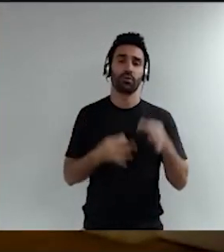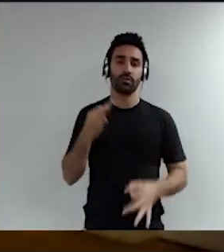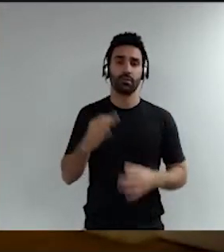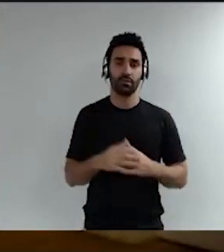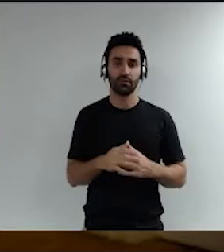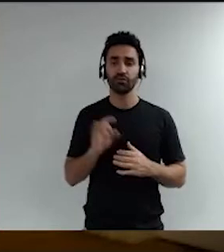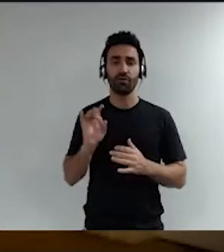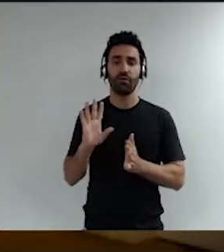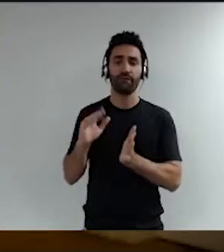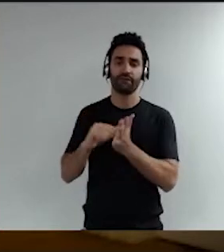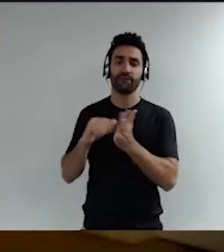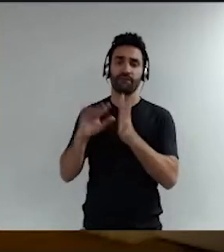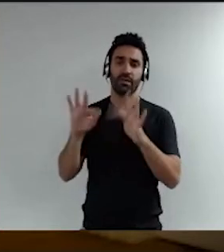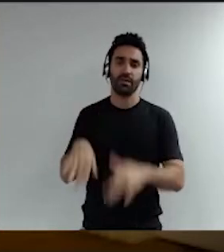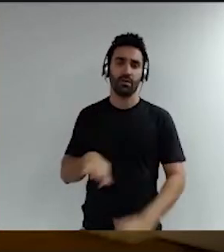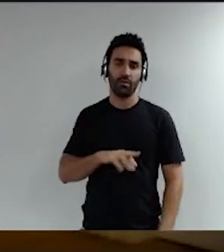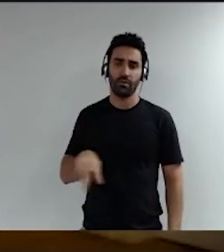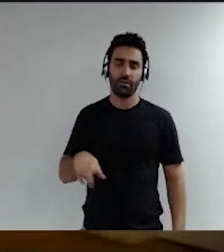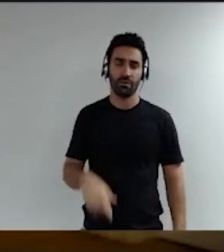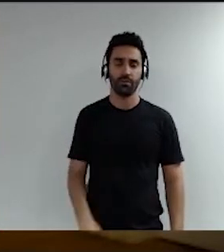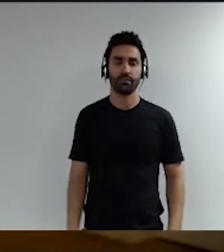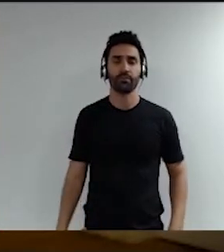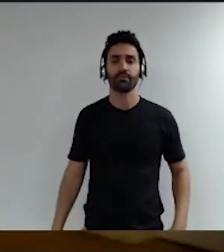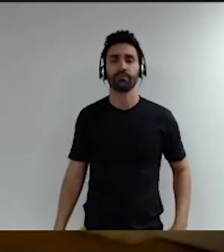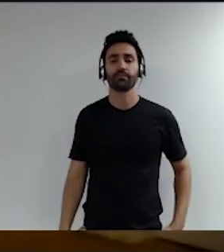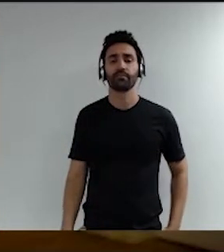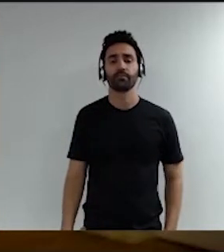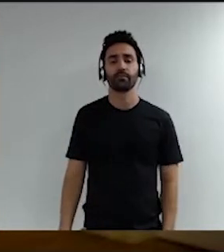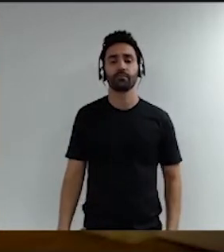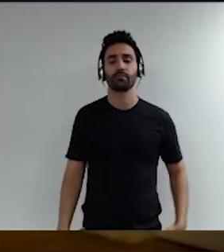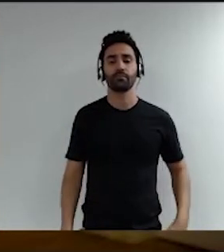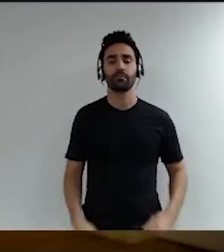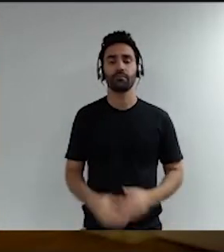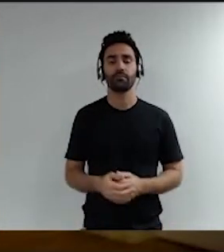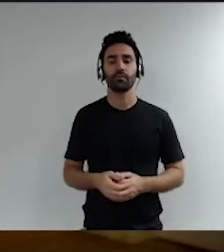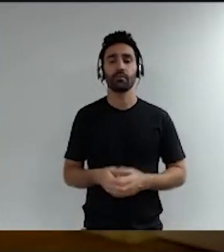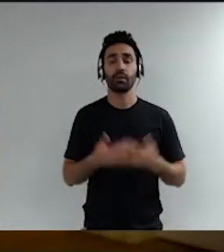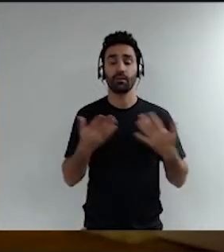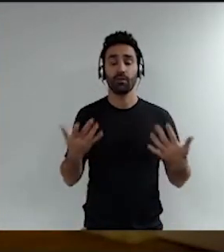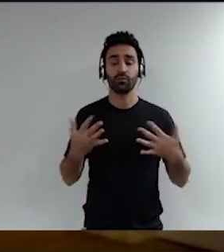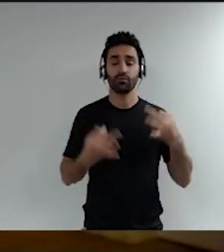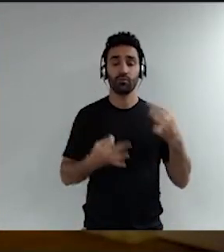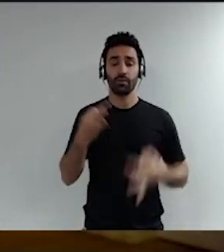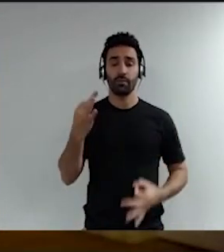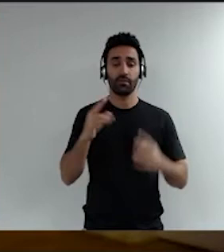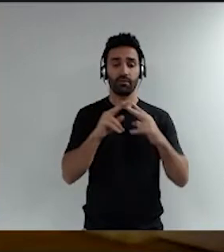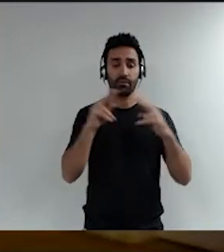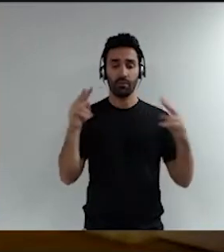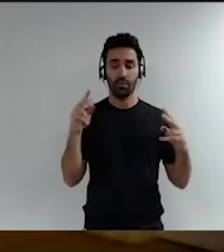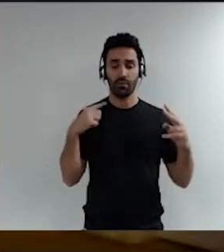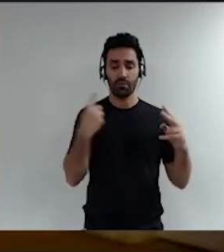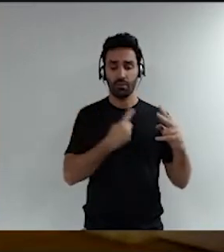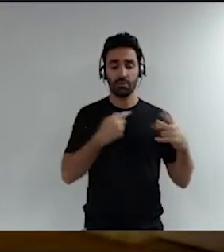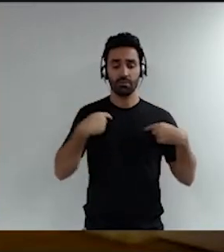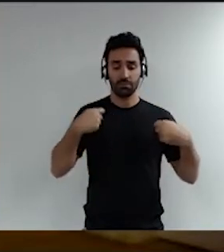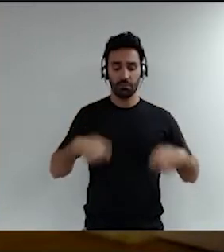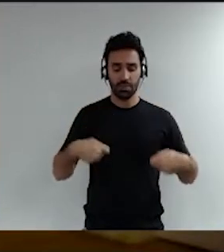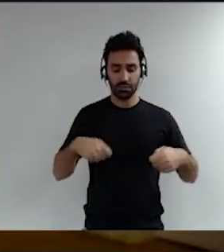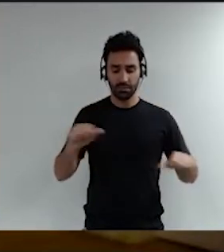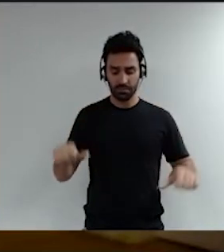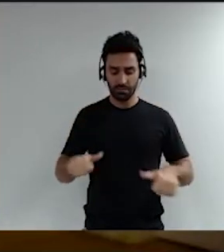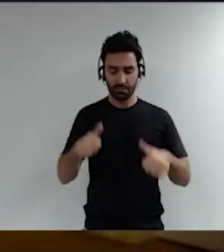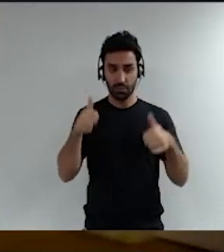no final. Então, eu faço a distinção. No julgamento virtual, nós precisamos aprimorar,